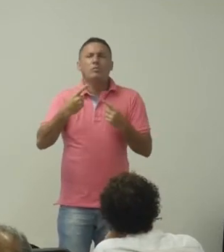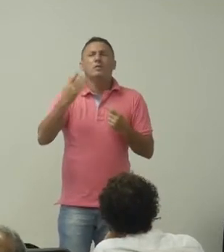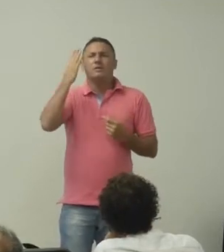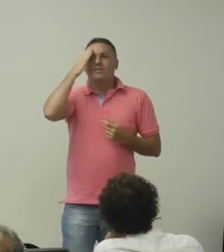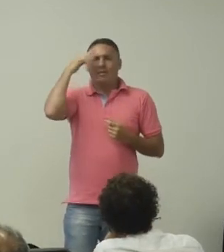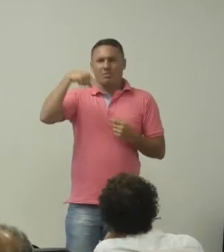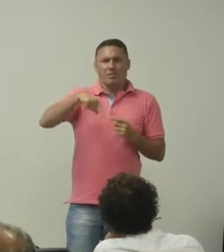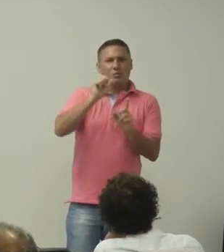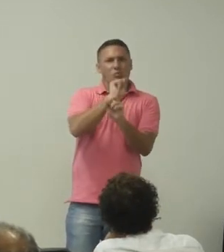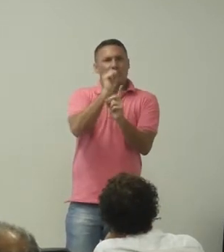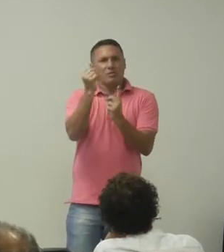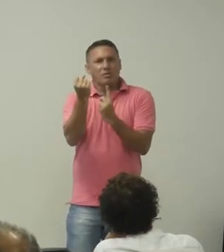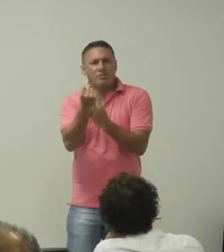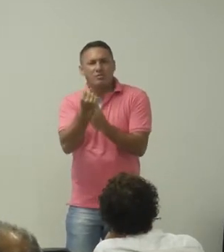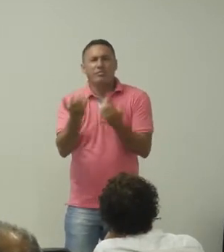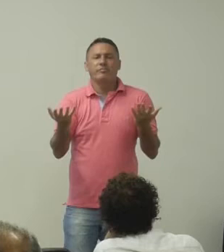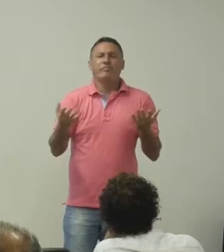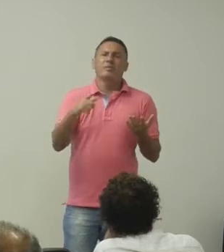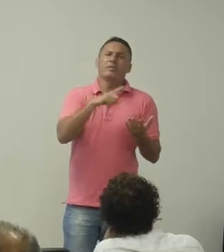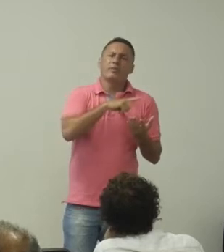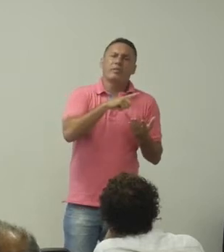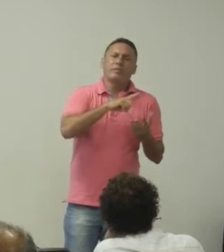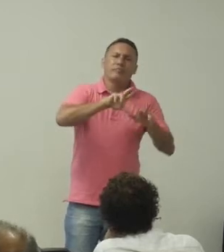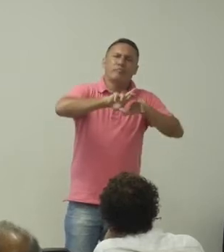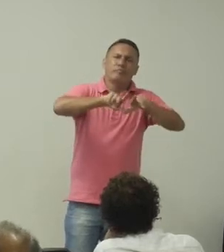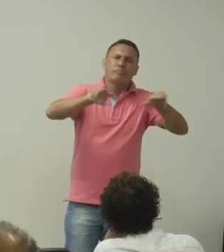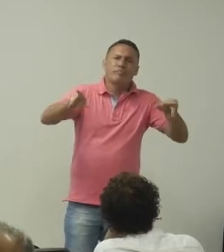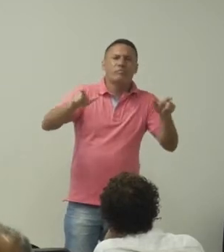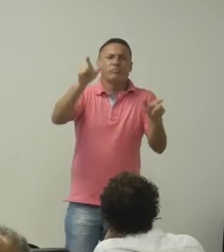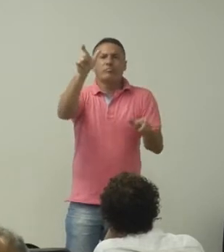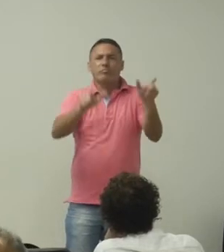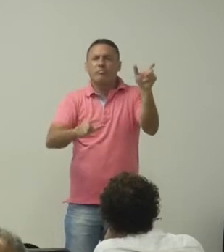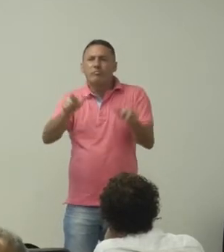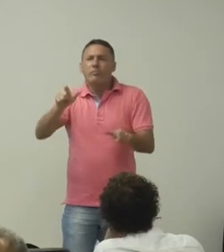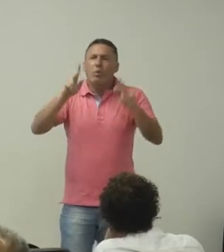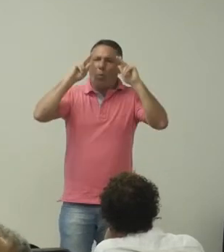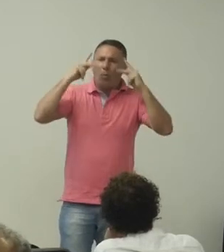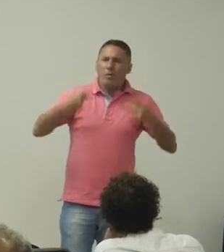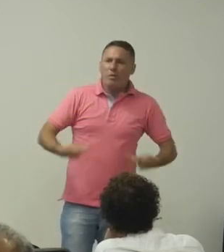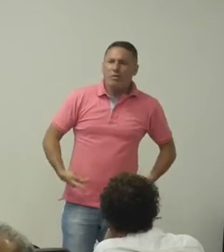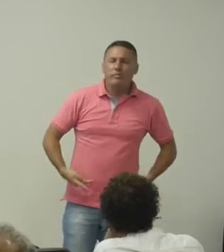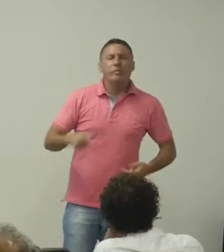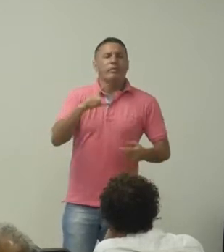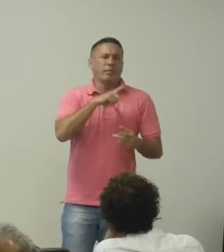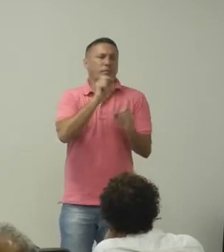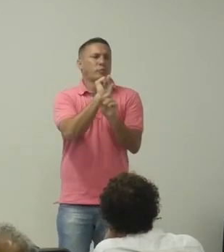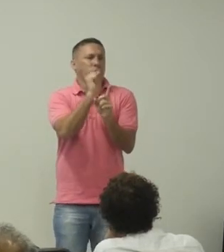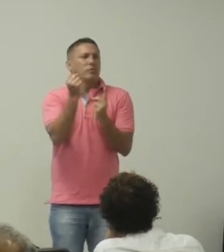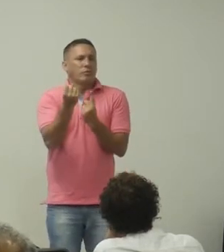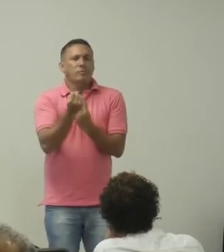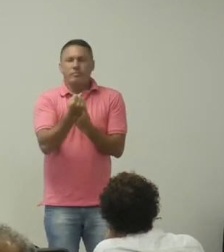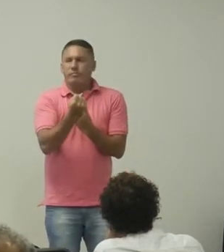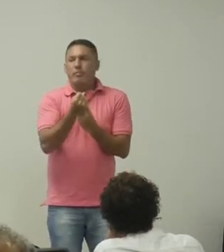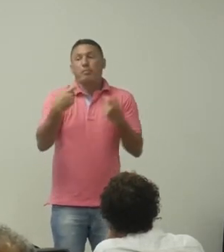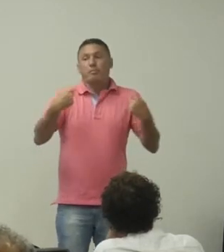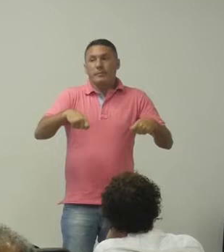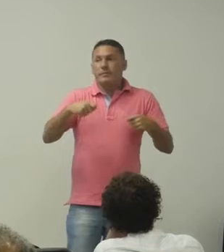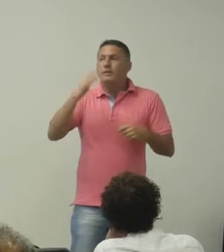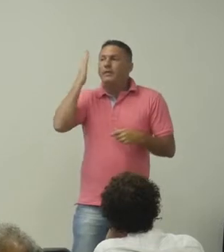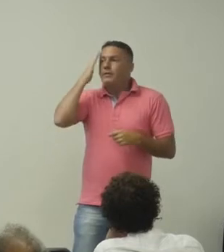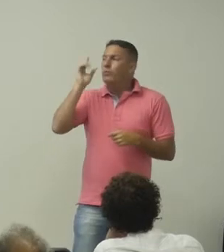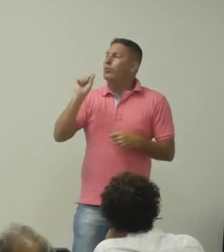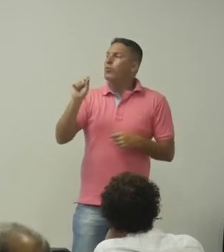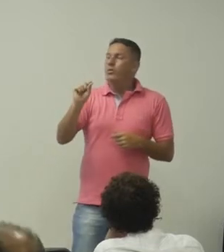essa discussão de gênero, de diversidade, que nós temos na nossa sociedade, e a gente também